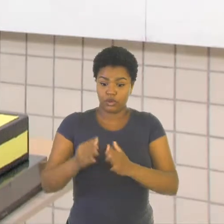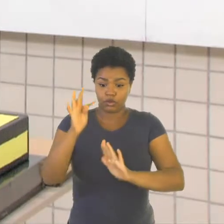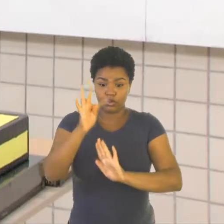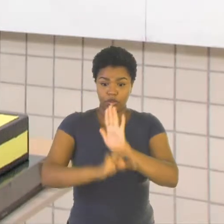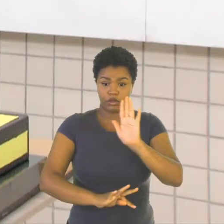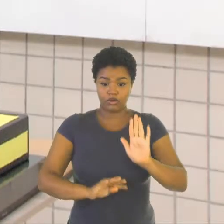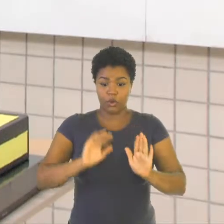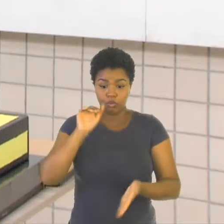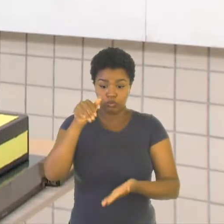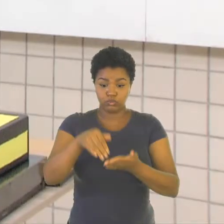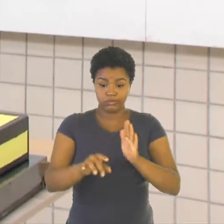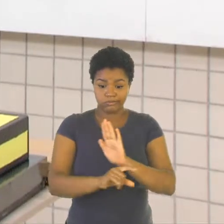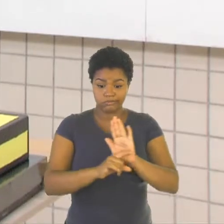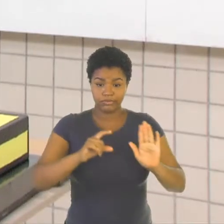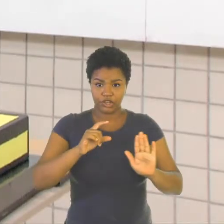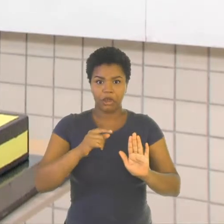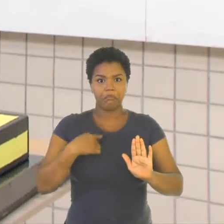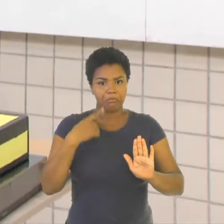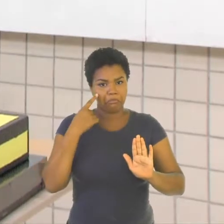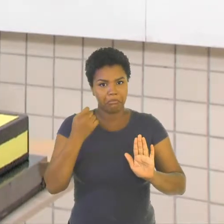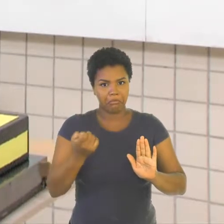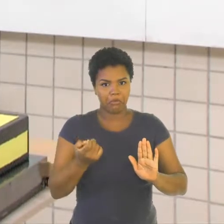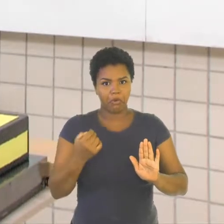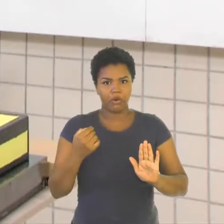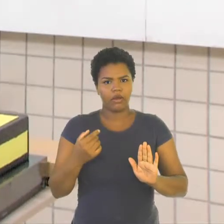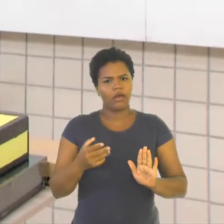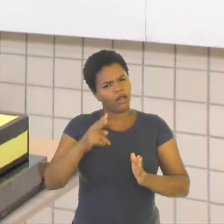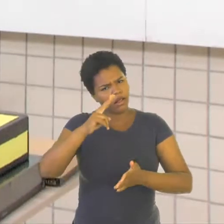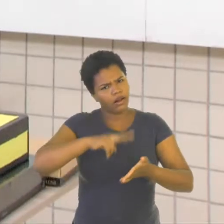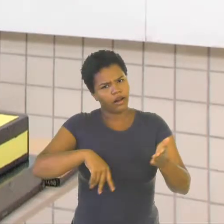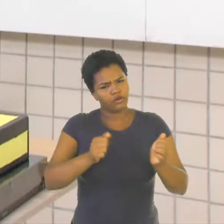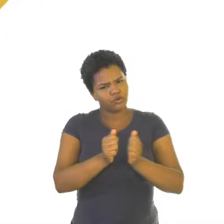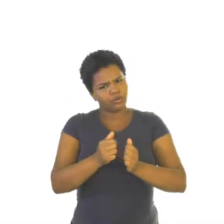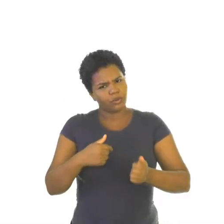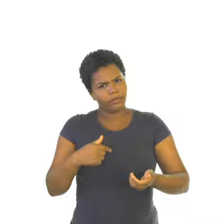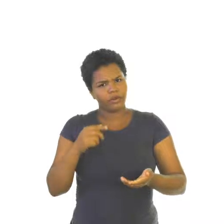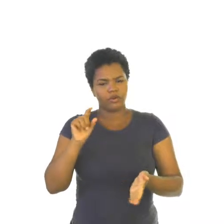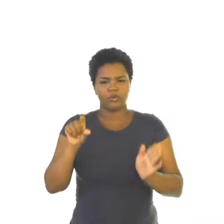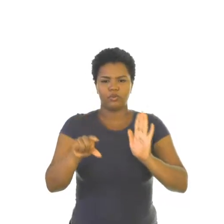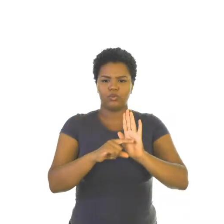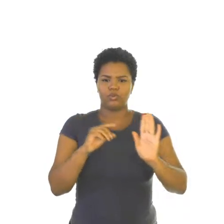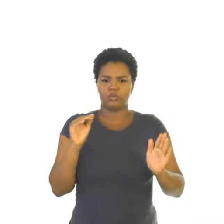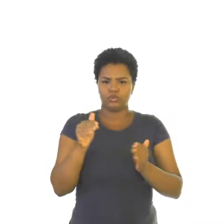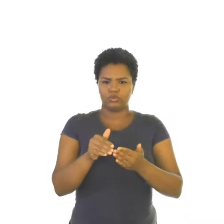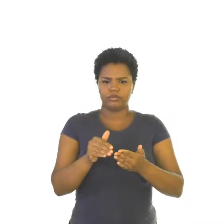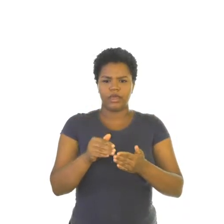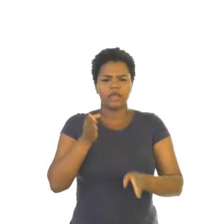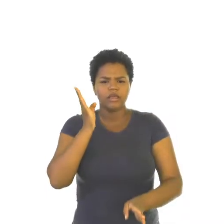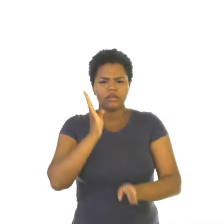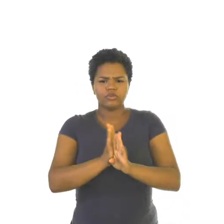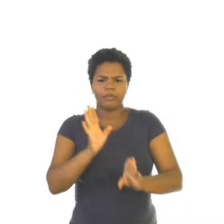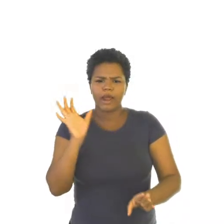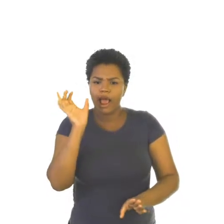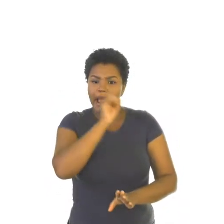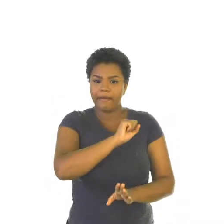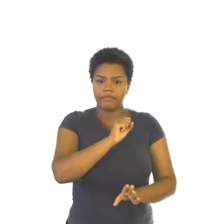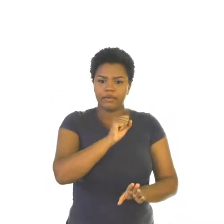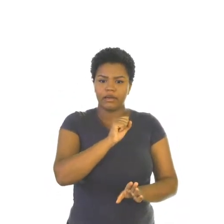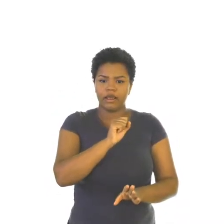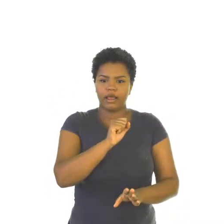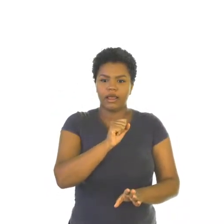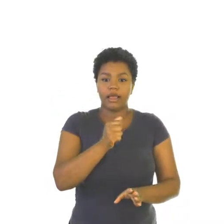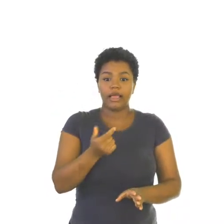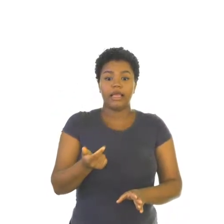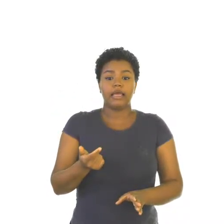última estrofe eu achei interessante. Leia comigo a última estrofe, ó. Descobri de repente que não falei em casa